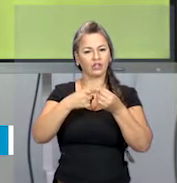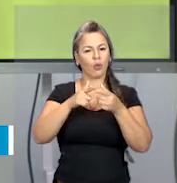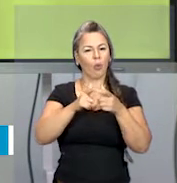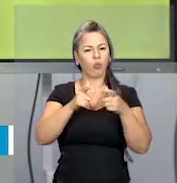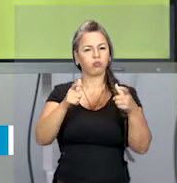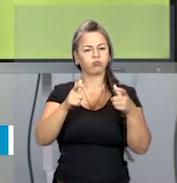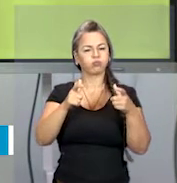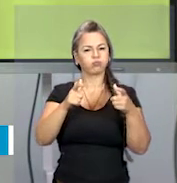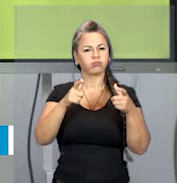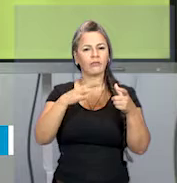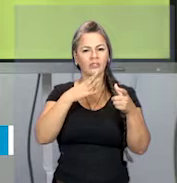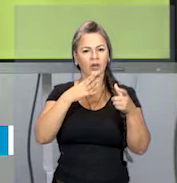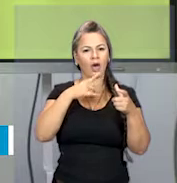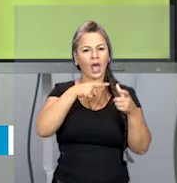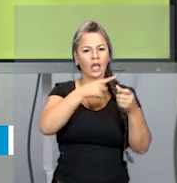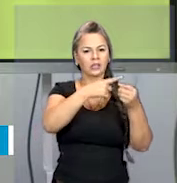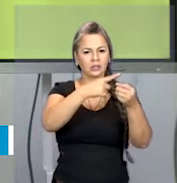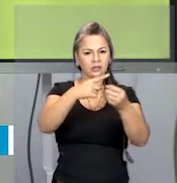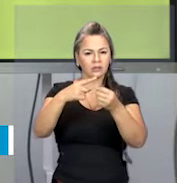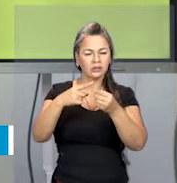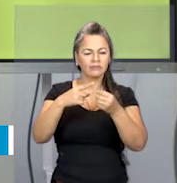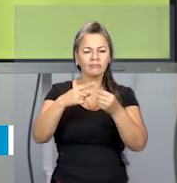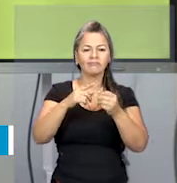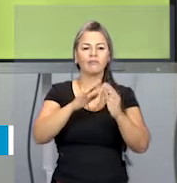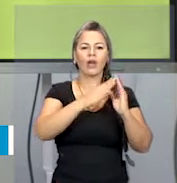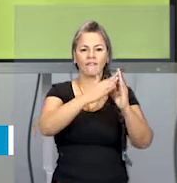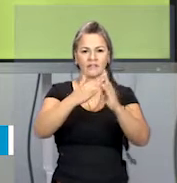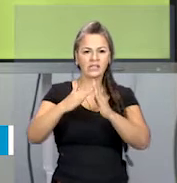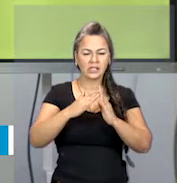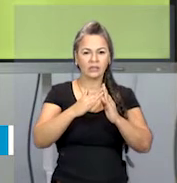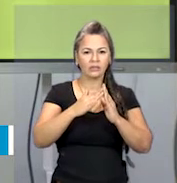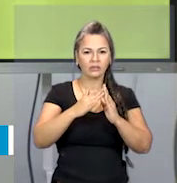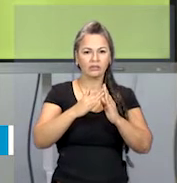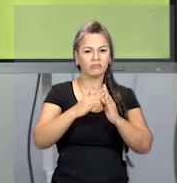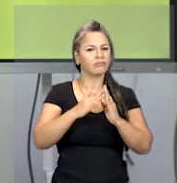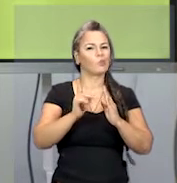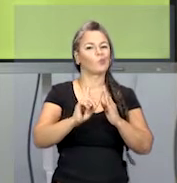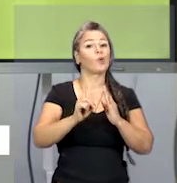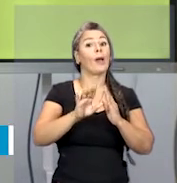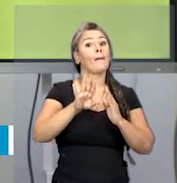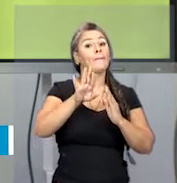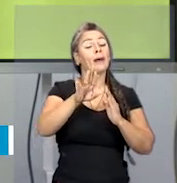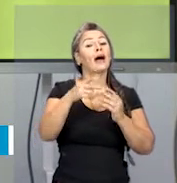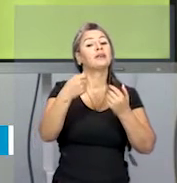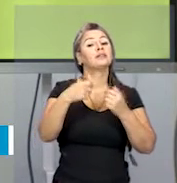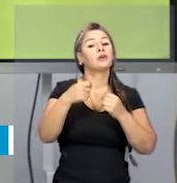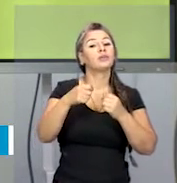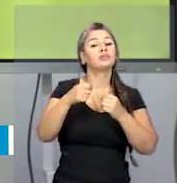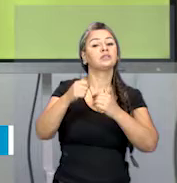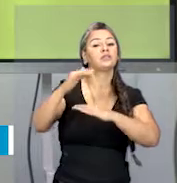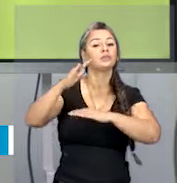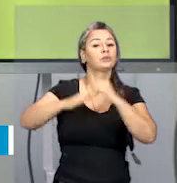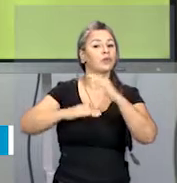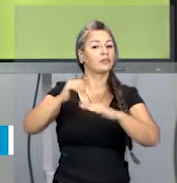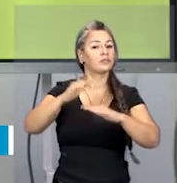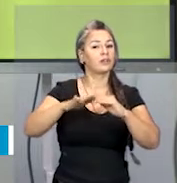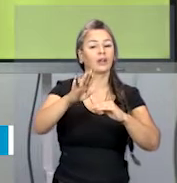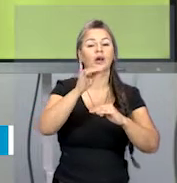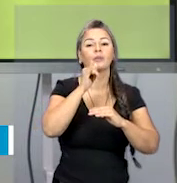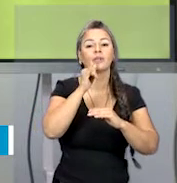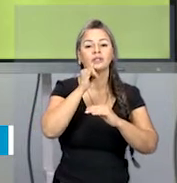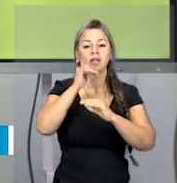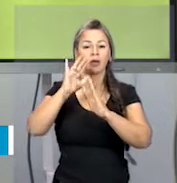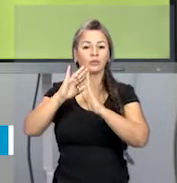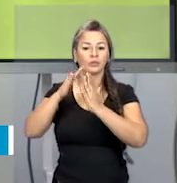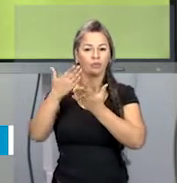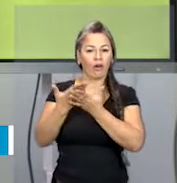ali, mas eu preciso do trabalho de vários profissionais. seja na escola,